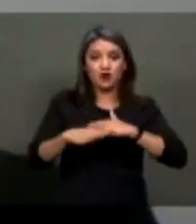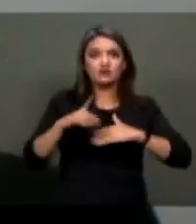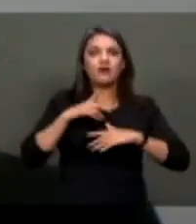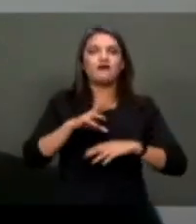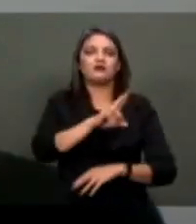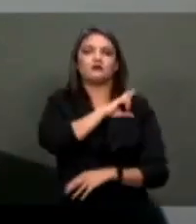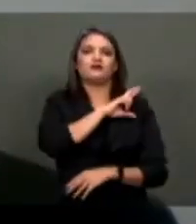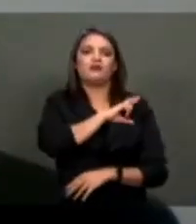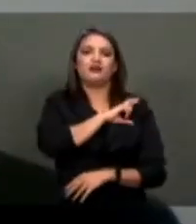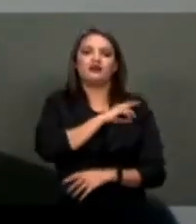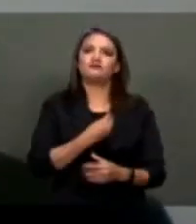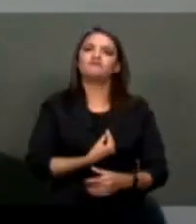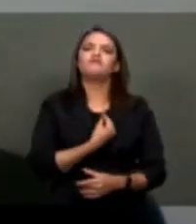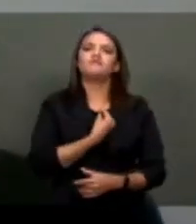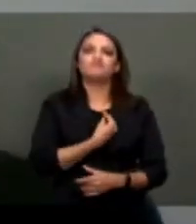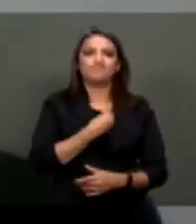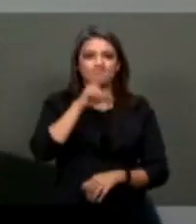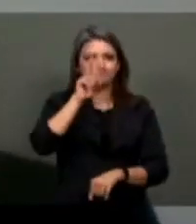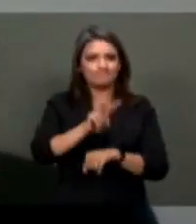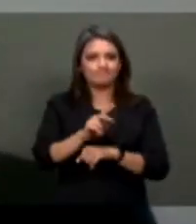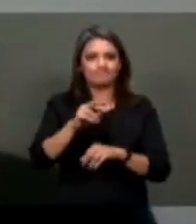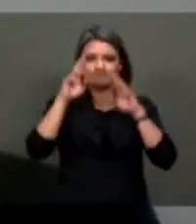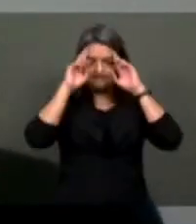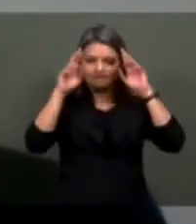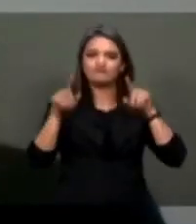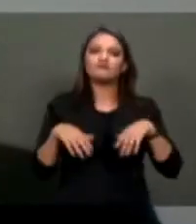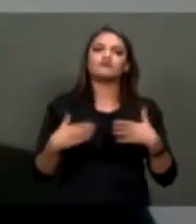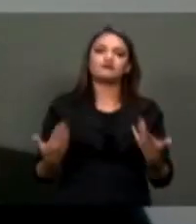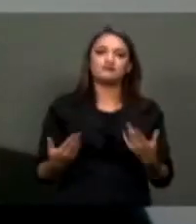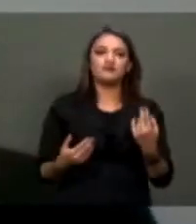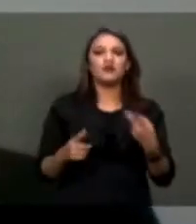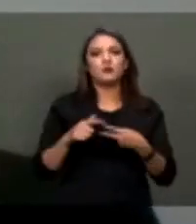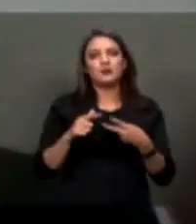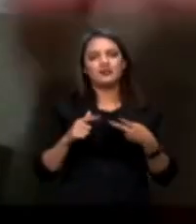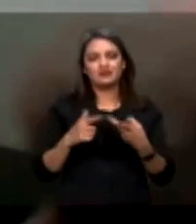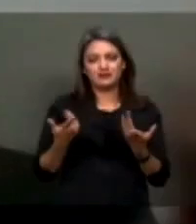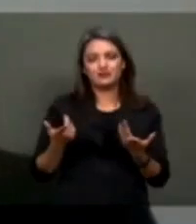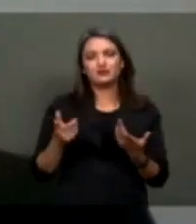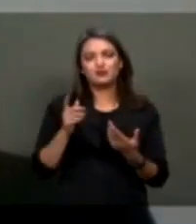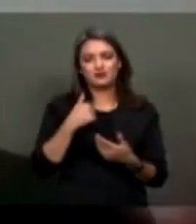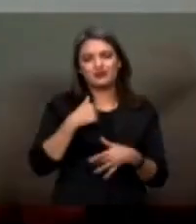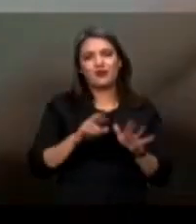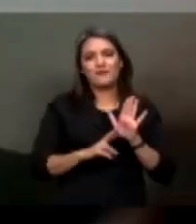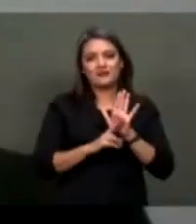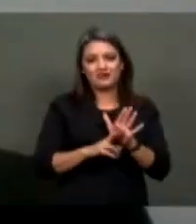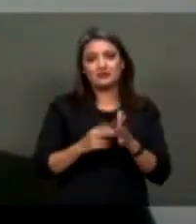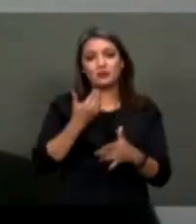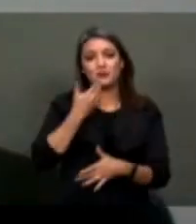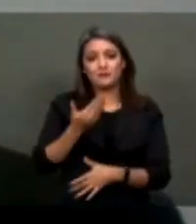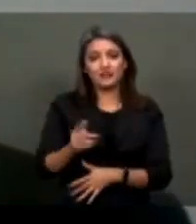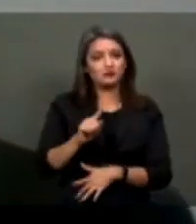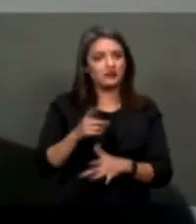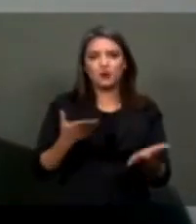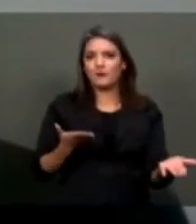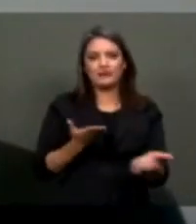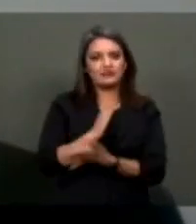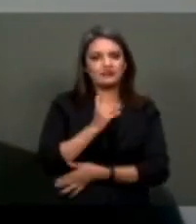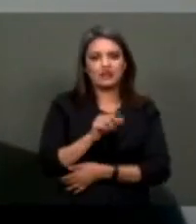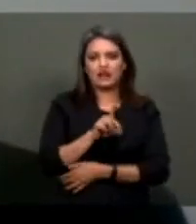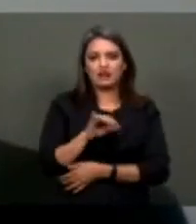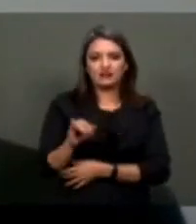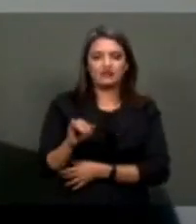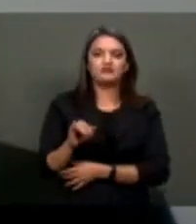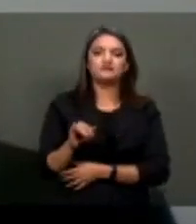portanto as organizações trânsito amigos settran terão que seja julgado em processo improcedente a presente aderir